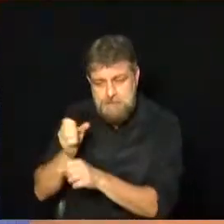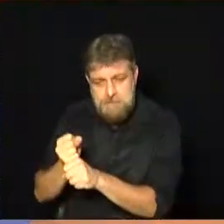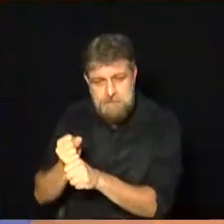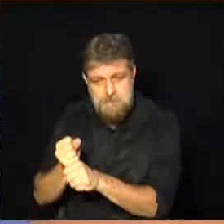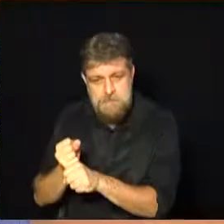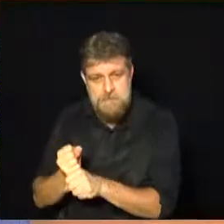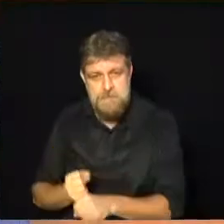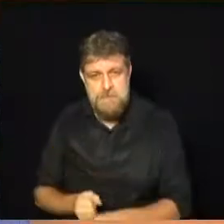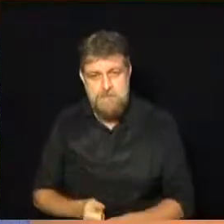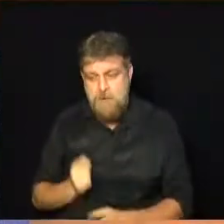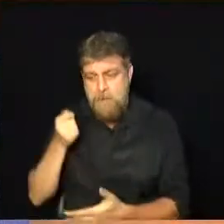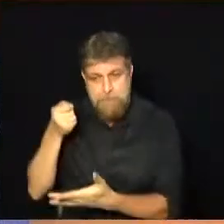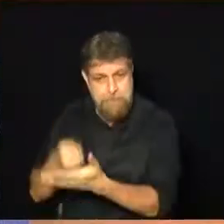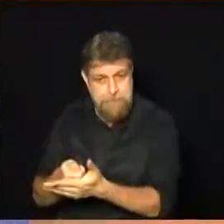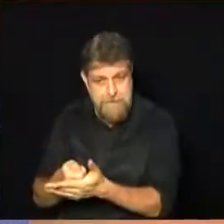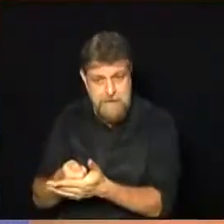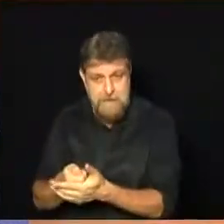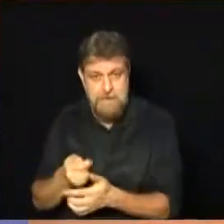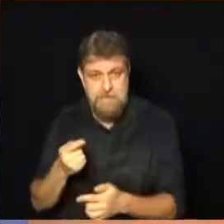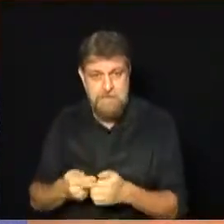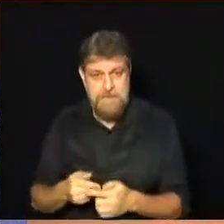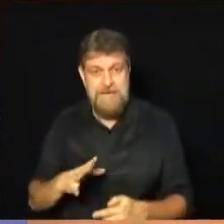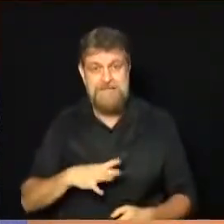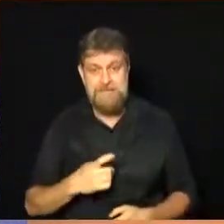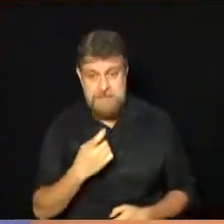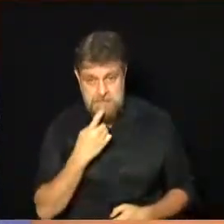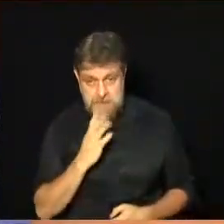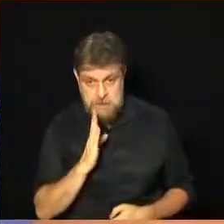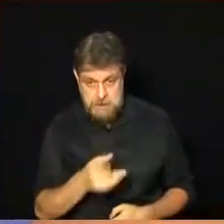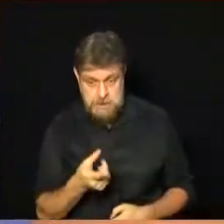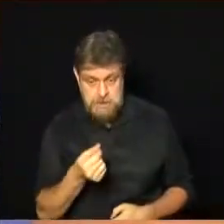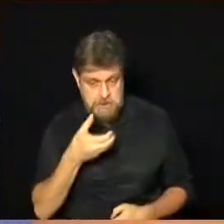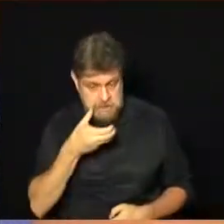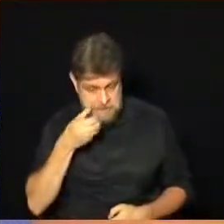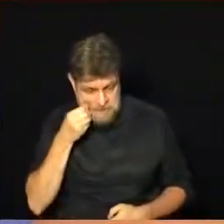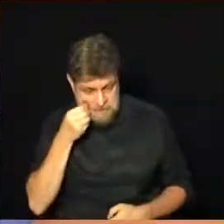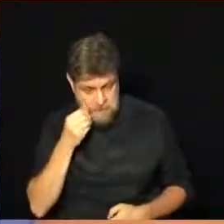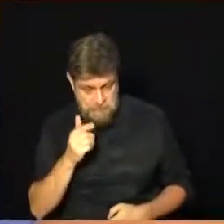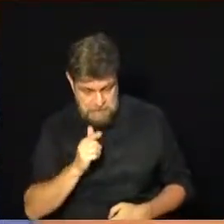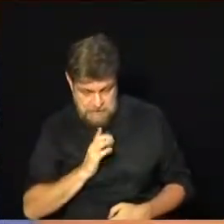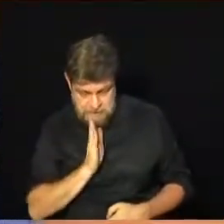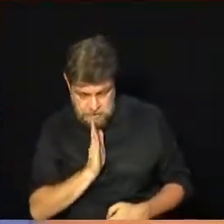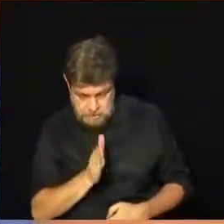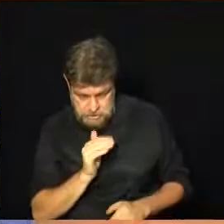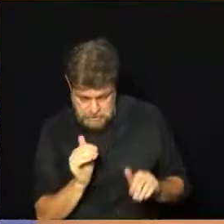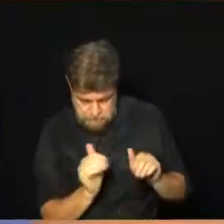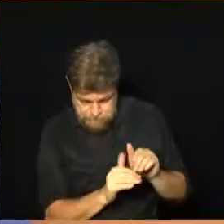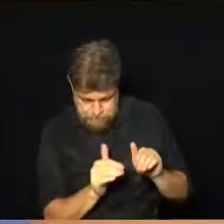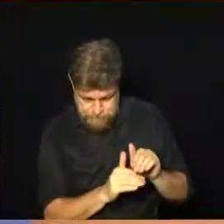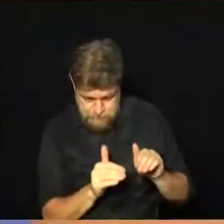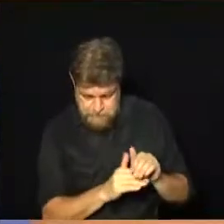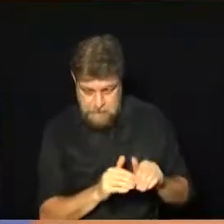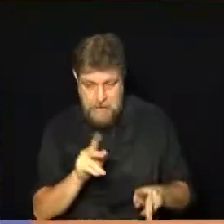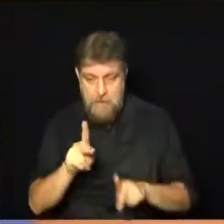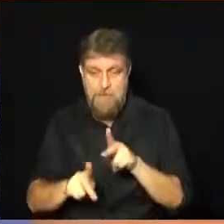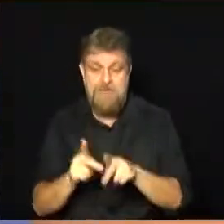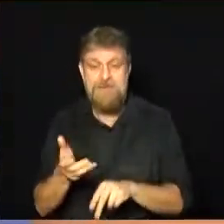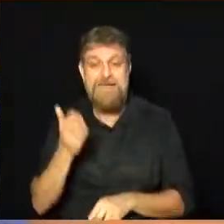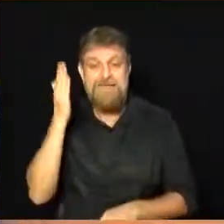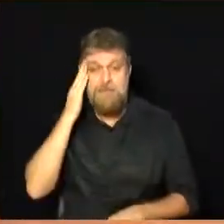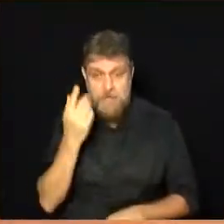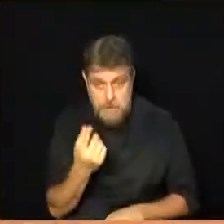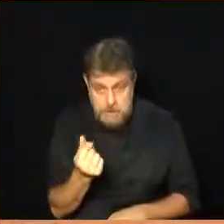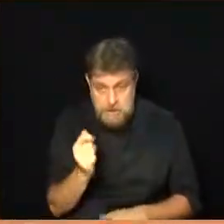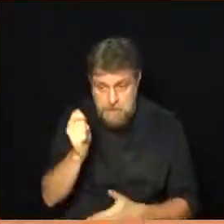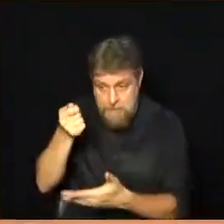se não está paga, se a cidade já tem esse dinheiro, como que está? Então a população gostaria de saber. Então gostaria